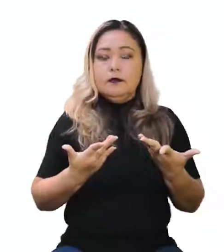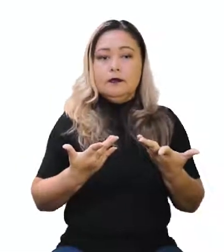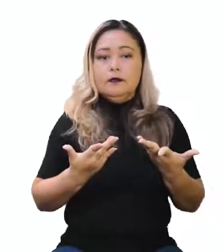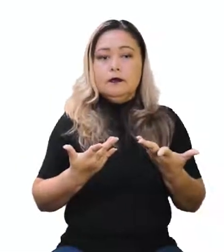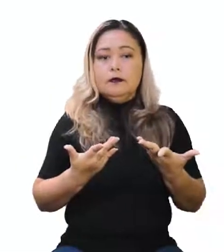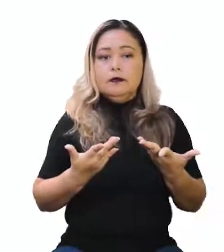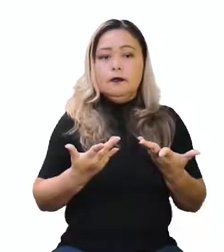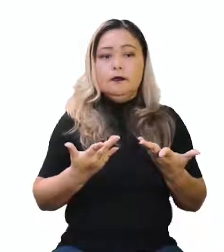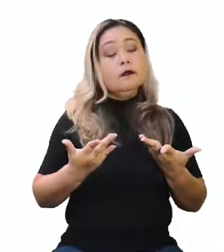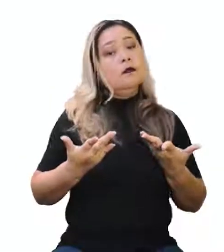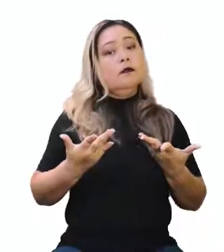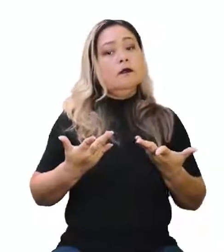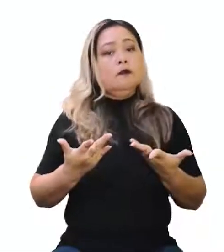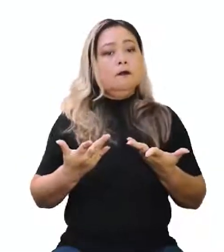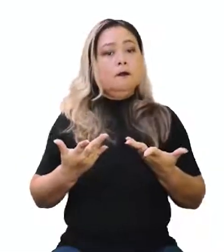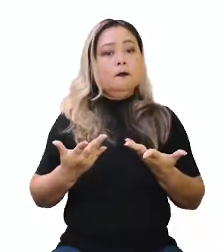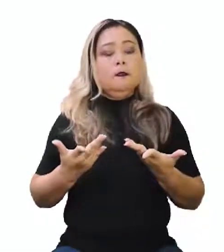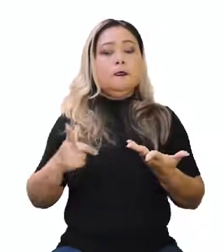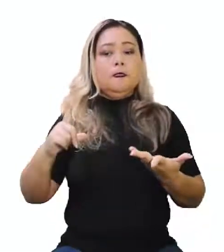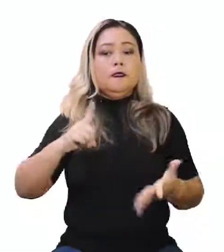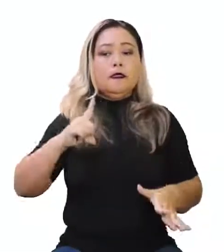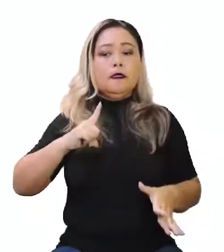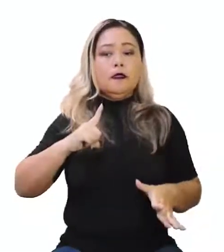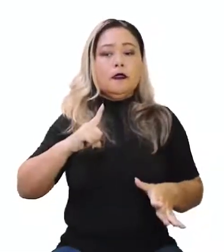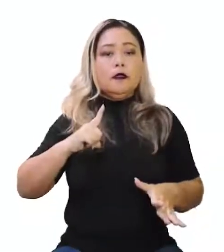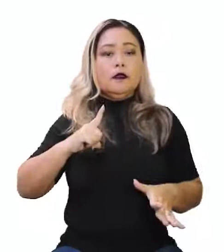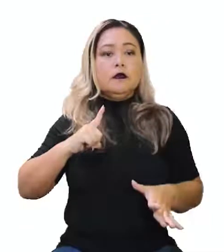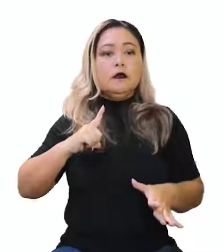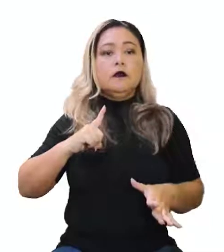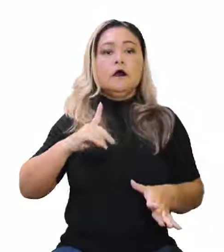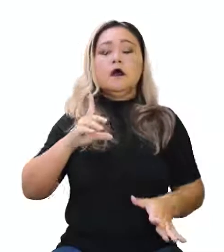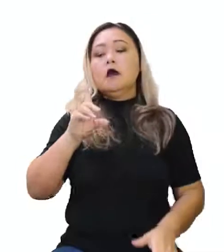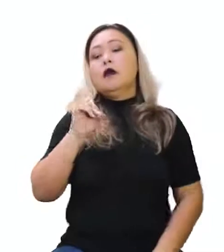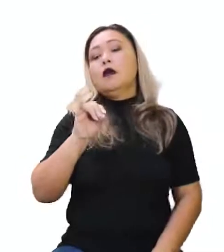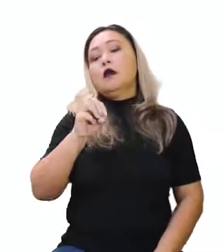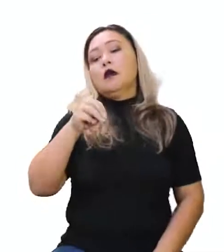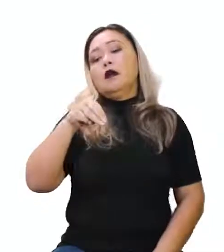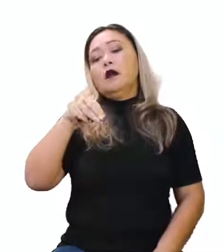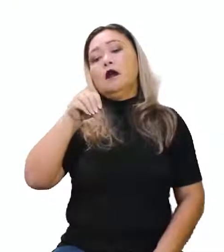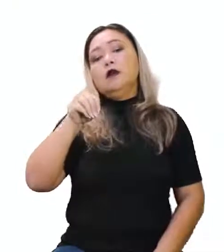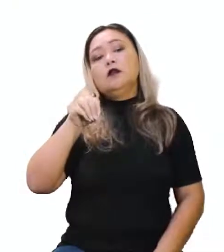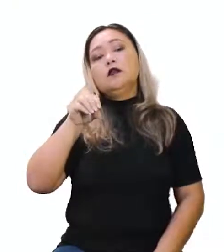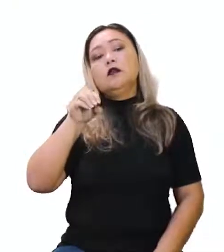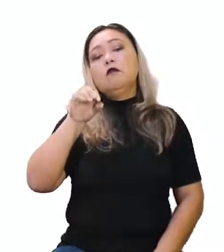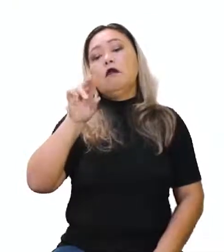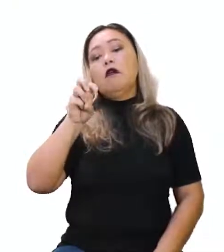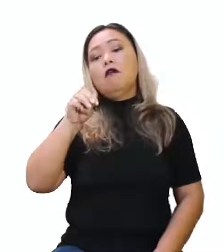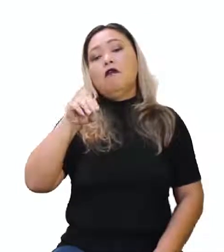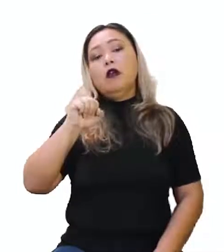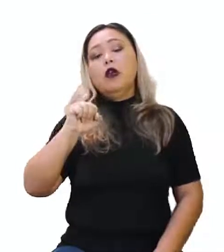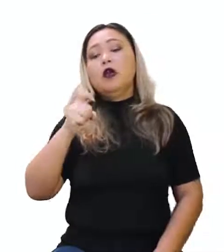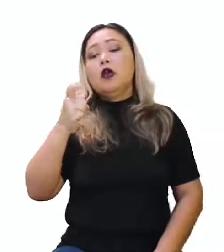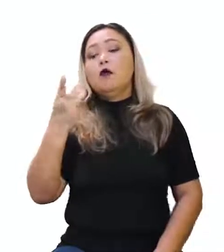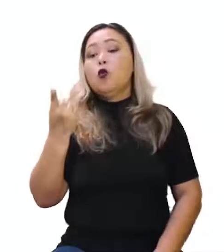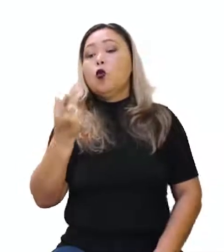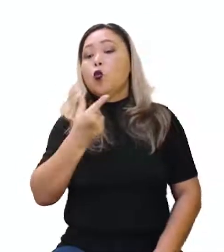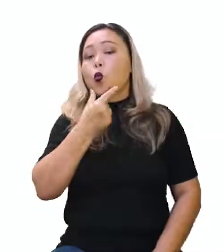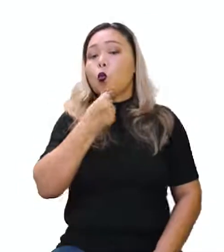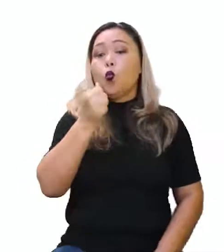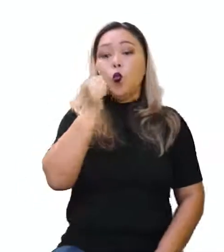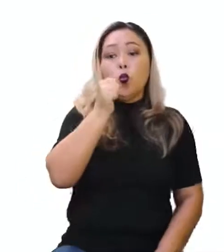está, olha só. Nós temos um certo dimorfismo sexual. Lembra o que é dimorfismo? É quando você olha